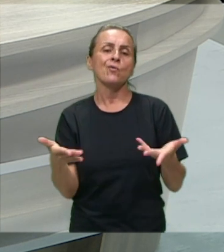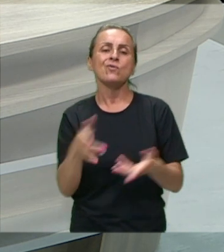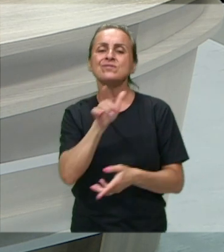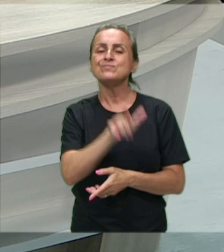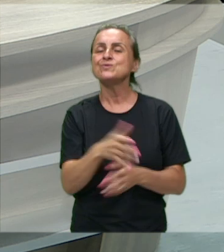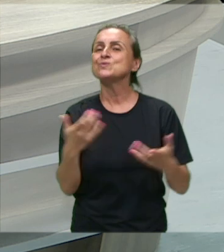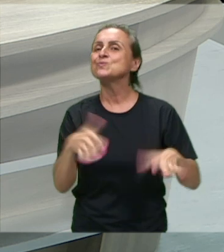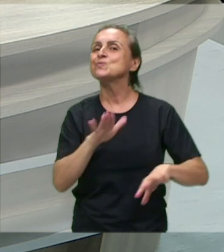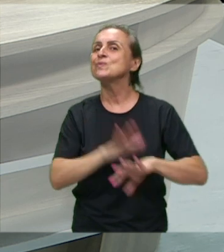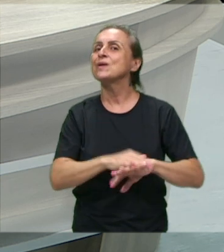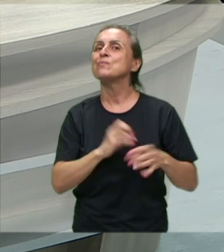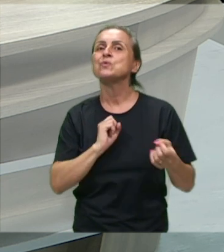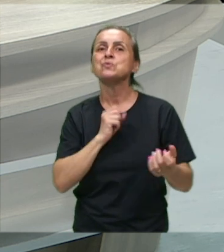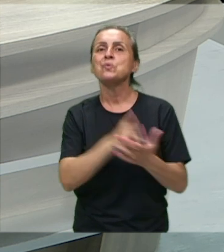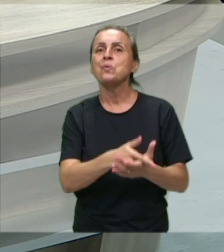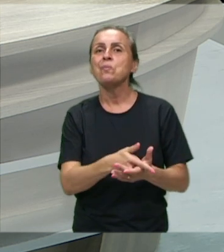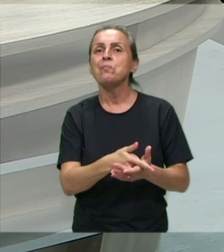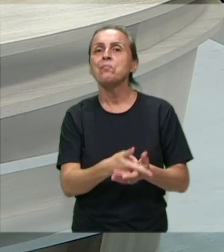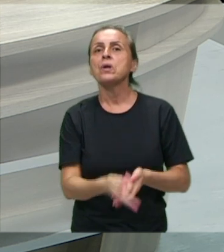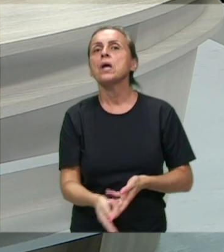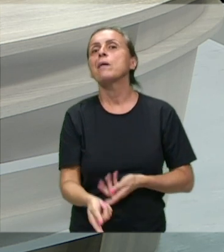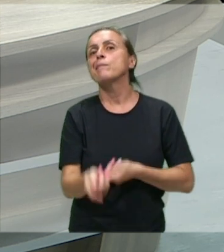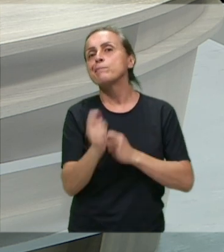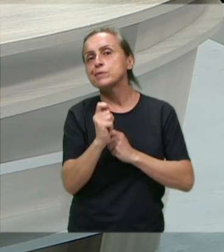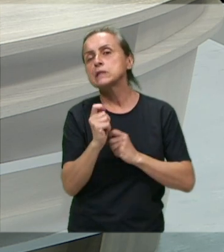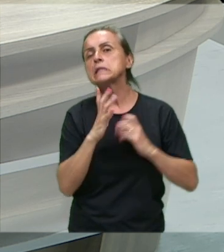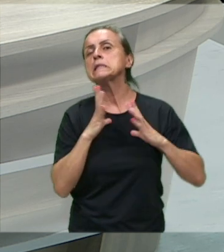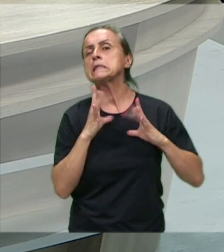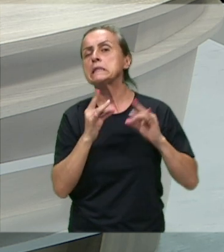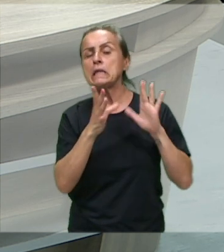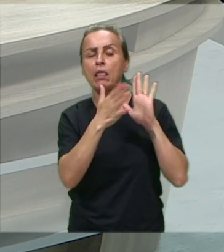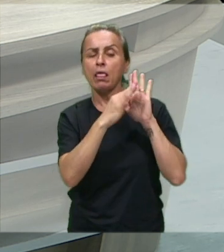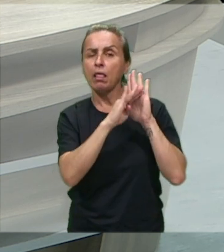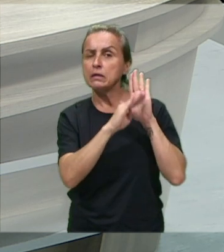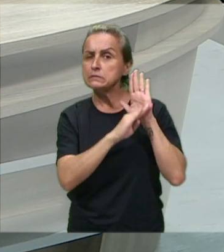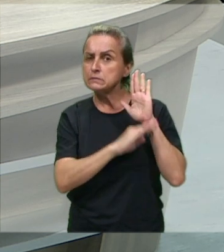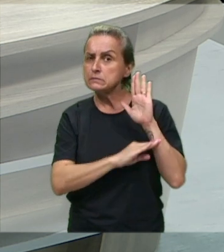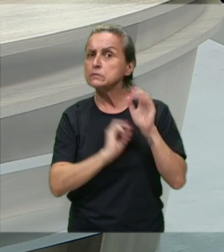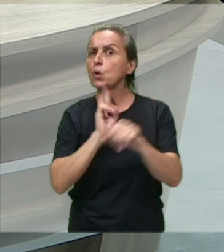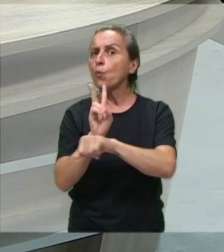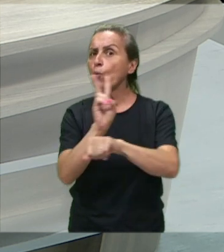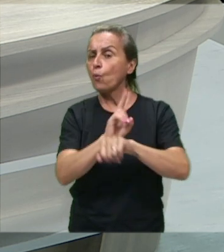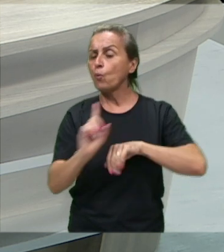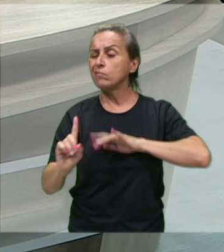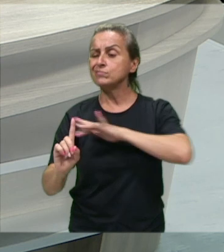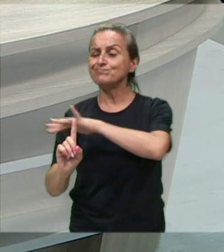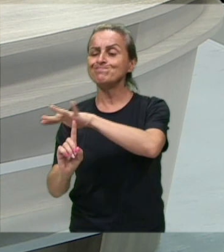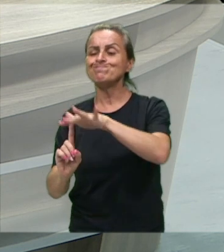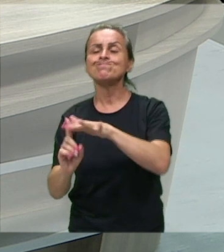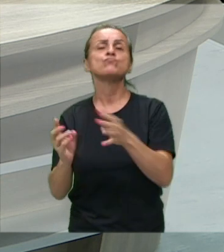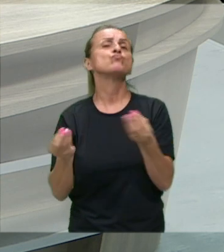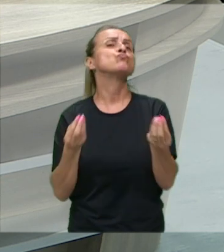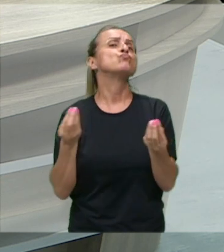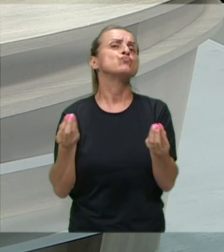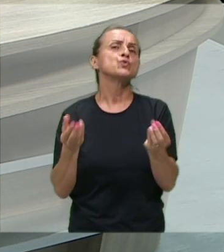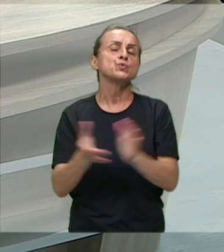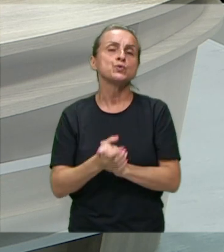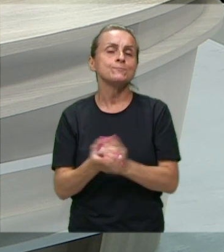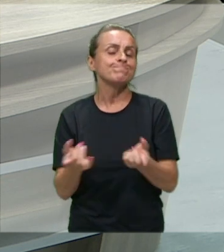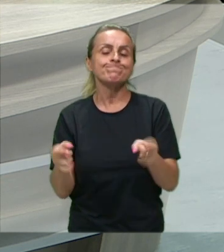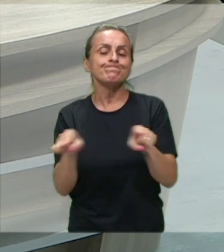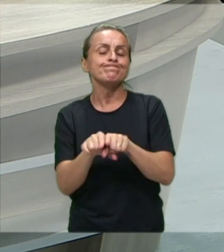pescado que não seja tudo certinho com a questão da preservação do meio ambiente. Como é que faz para conciliar